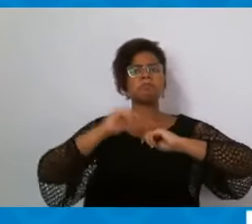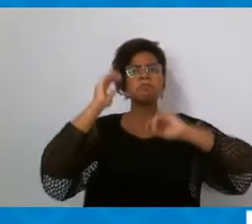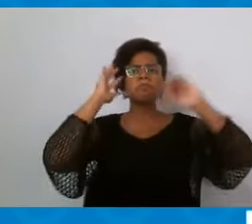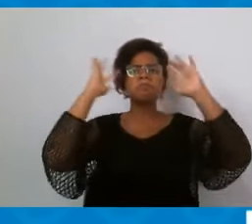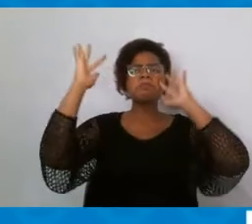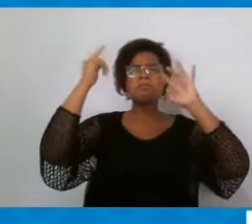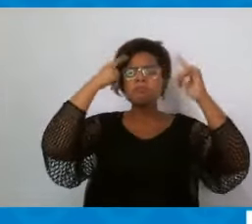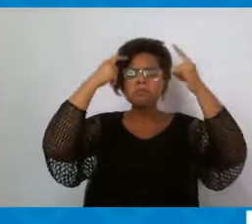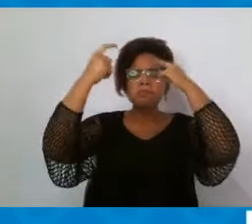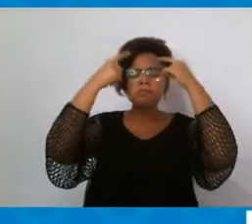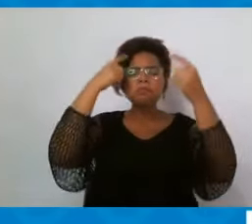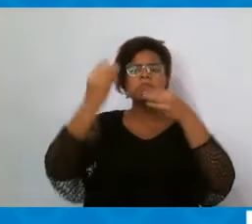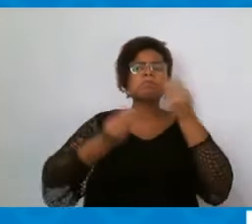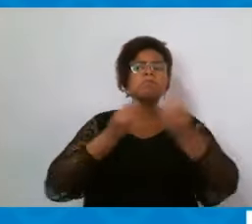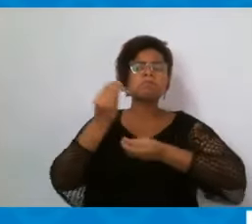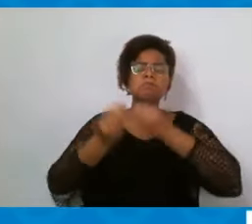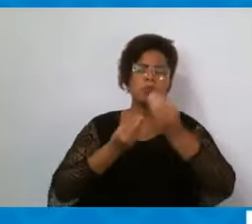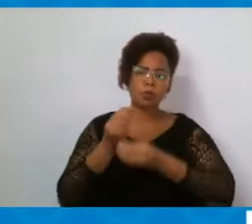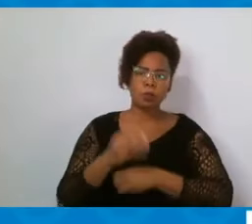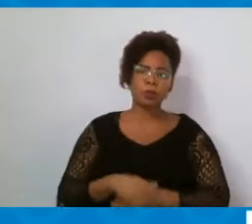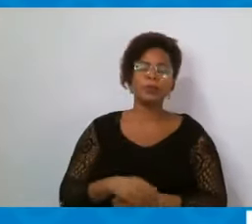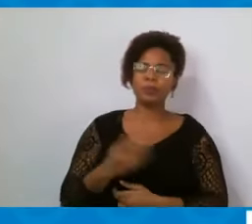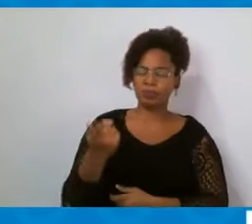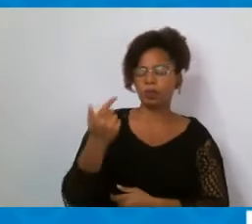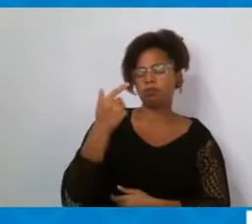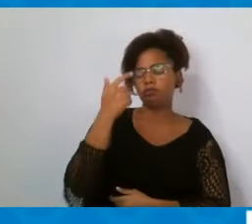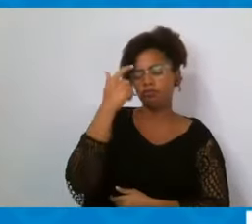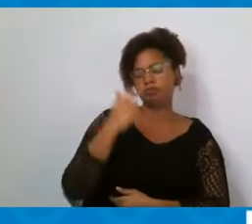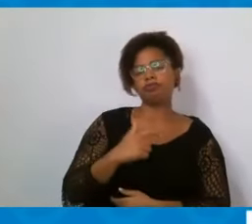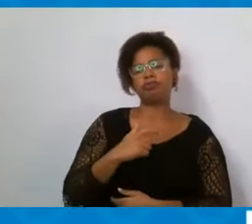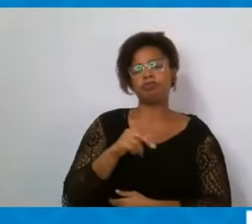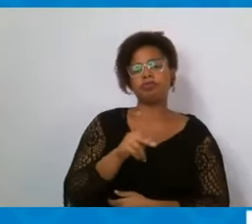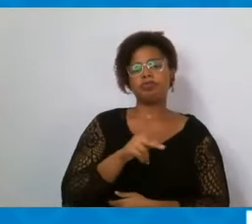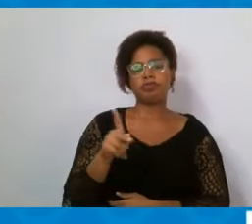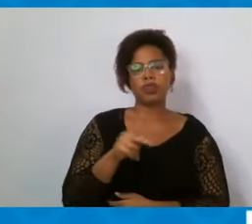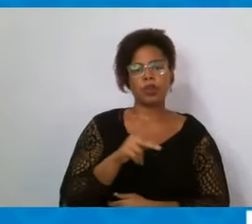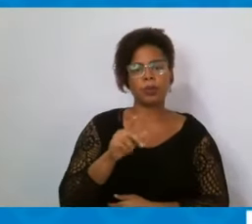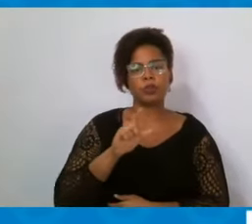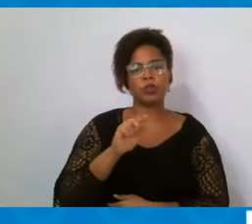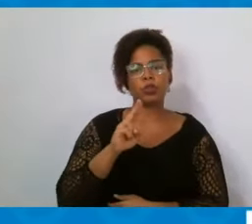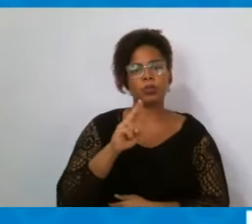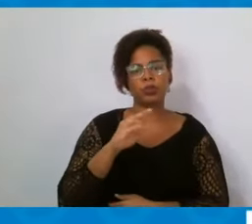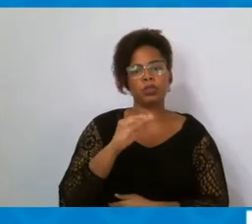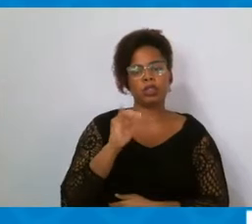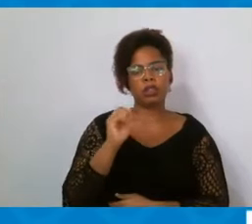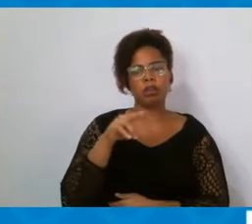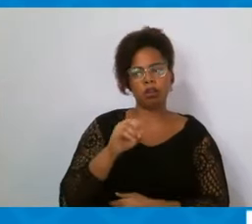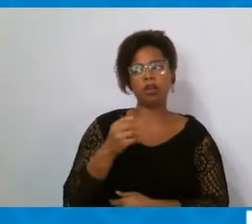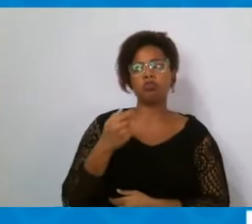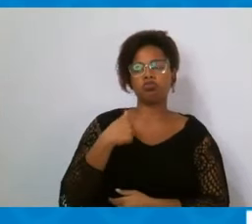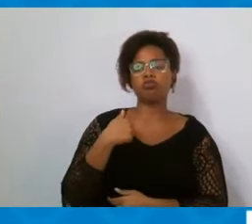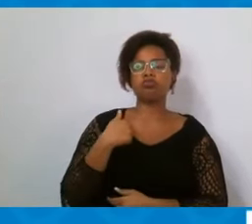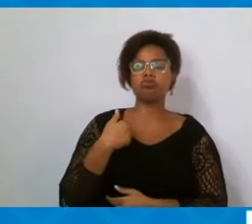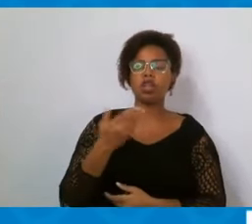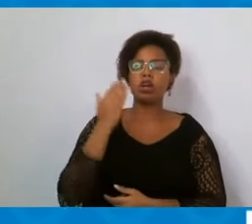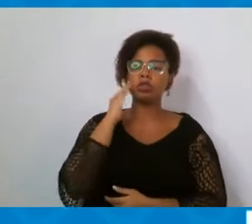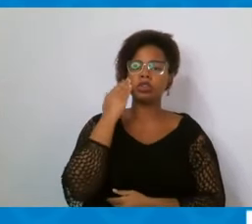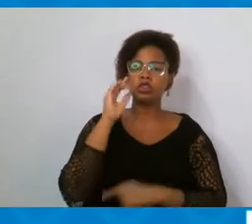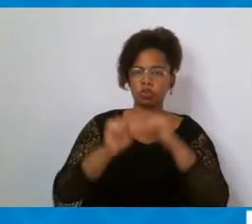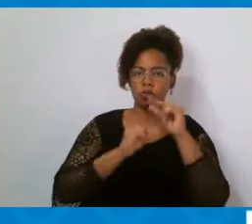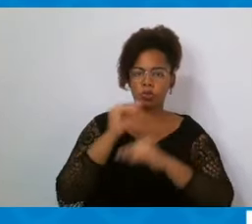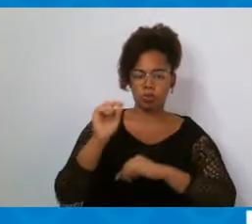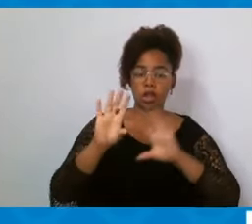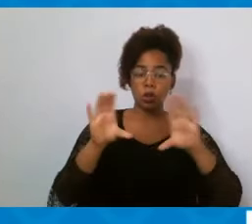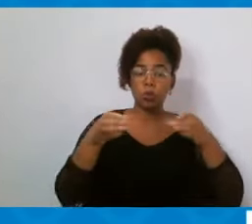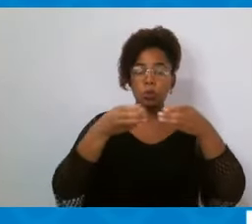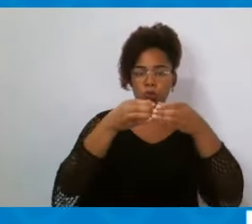sobre criatividade dialogando com um grupo aqui da Universidade Federal de Pernambuco, liderado pela professora Marina